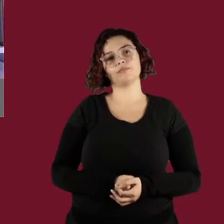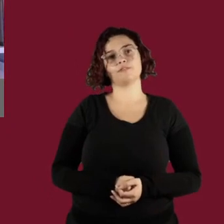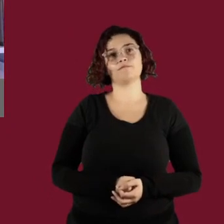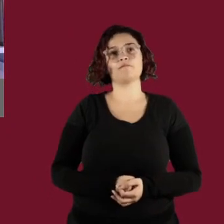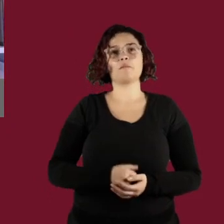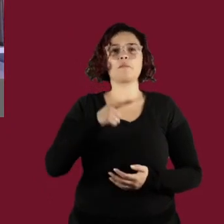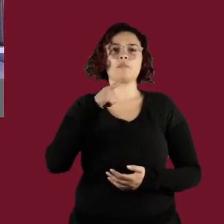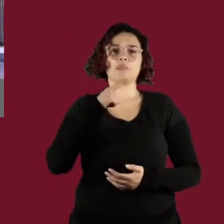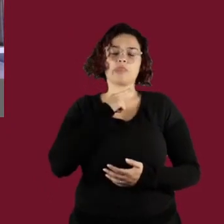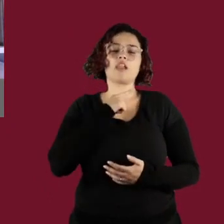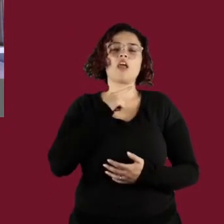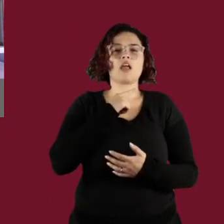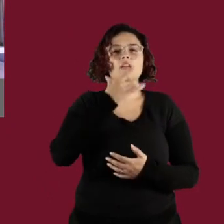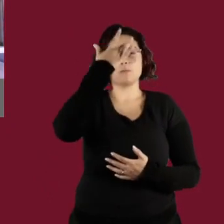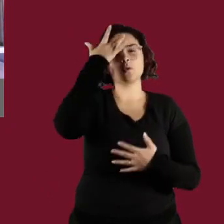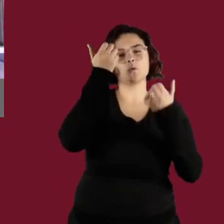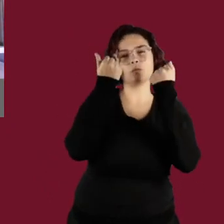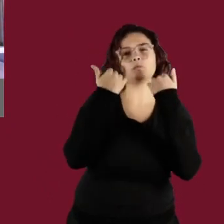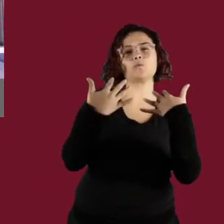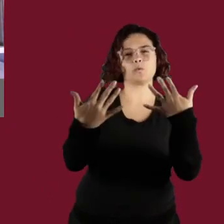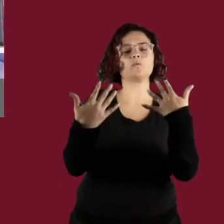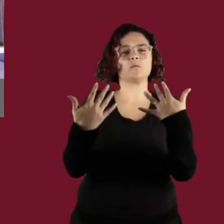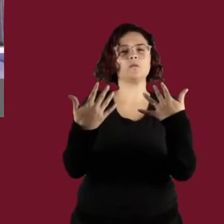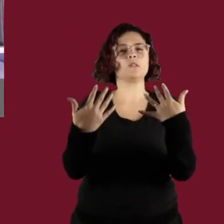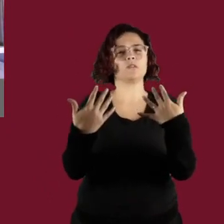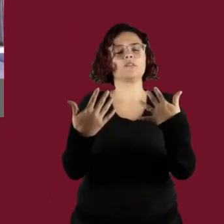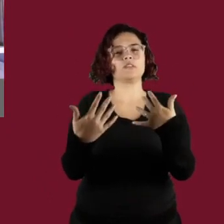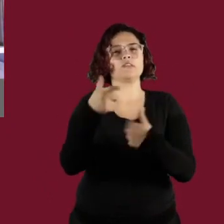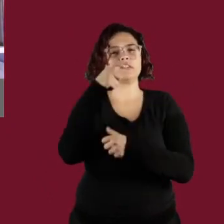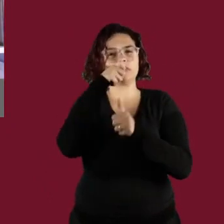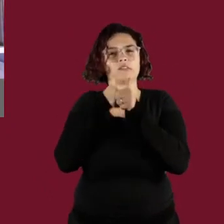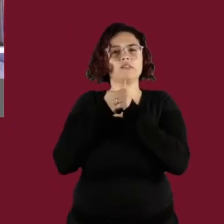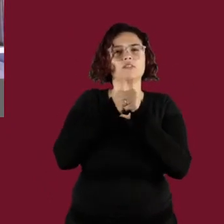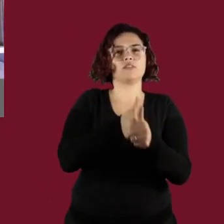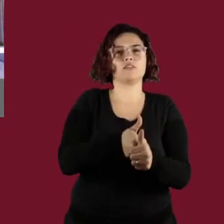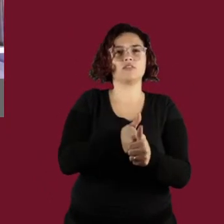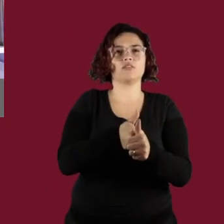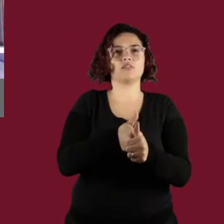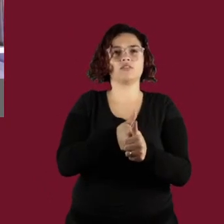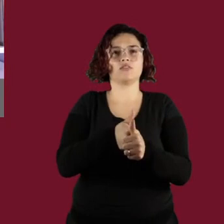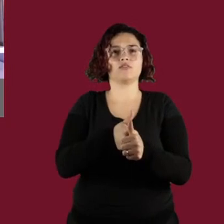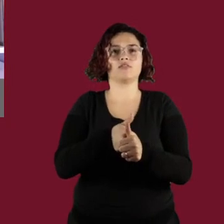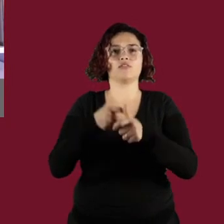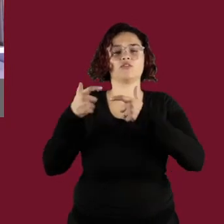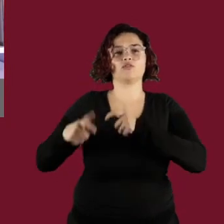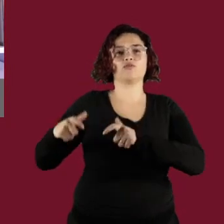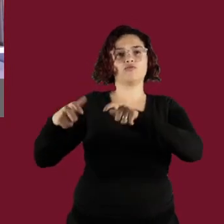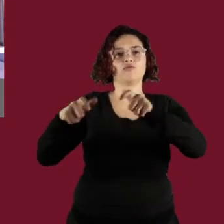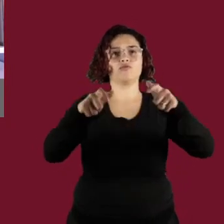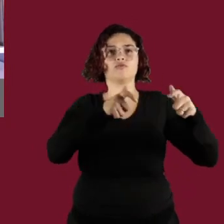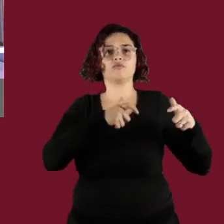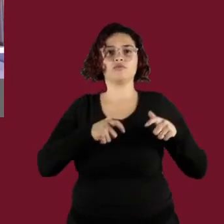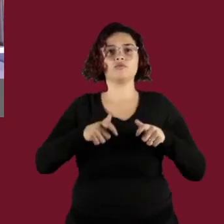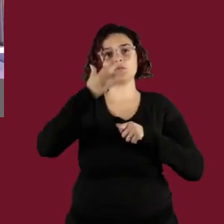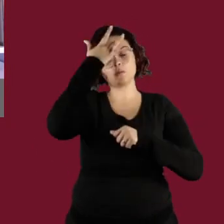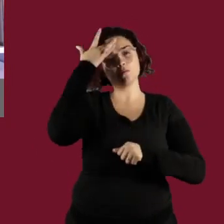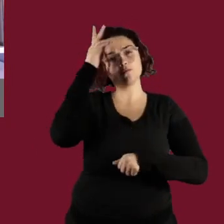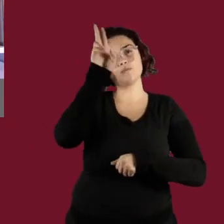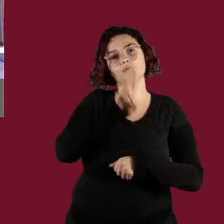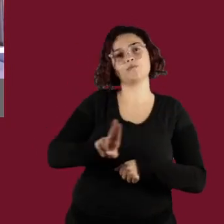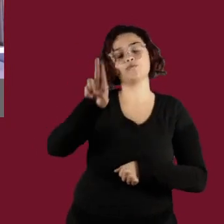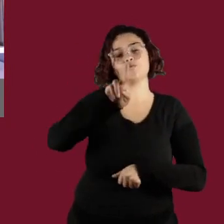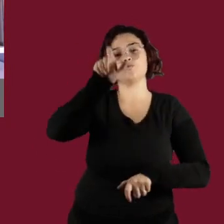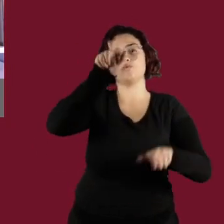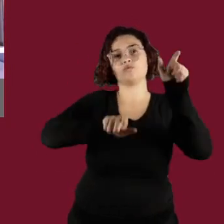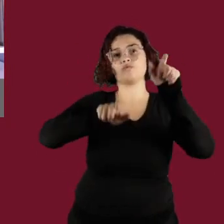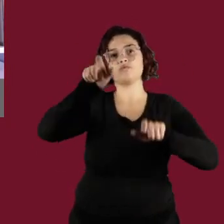alguns públicos específicos. Primeiro temos o público em geral. Aqui nós temos o usuário que tem